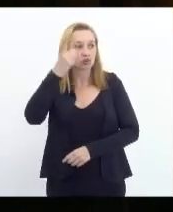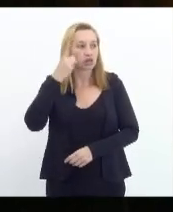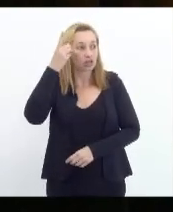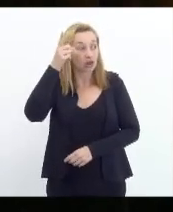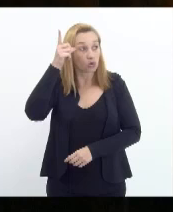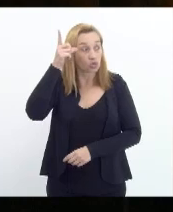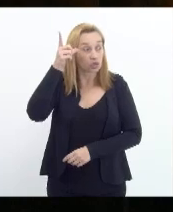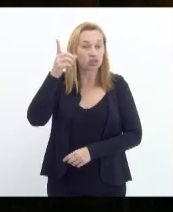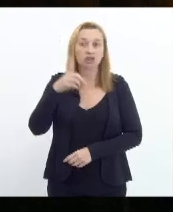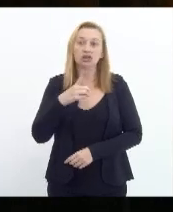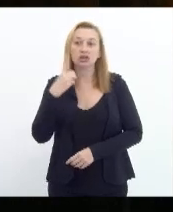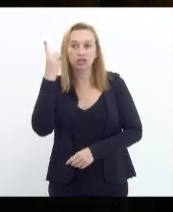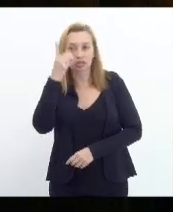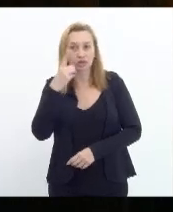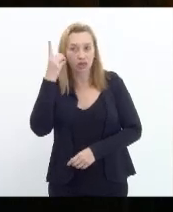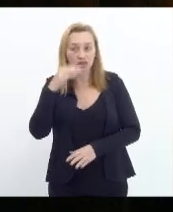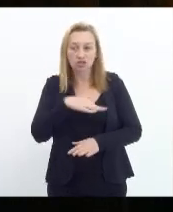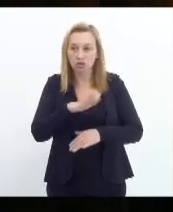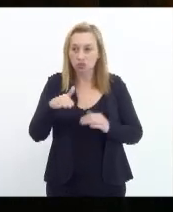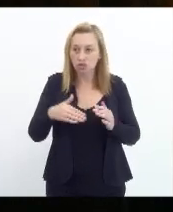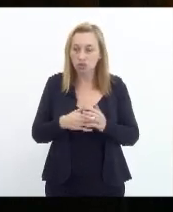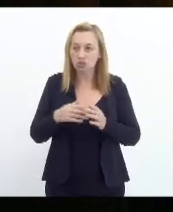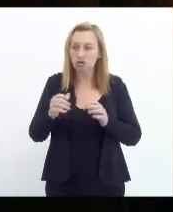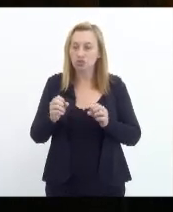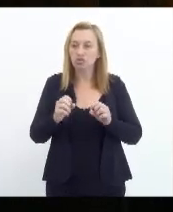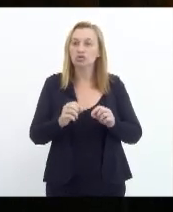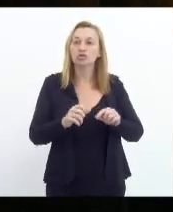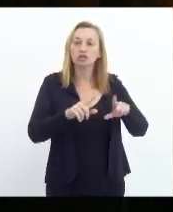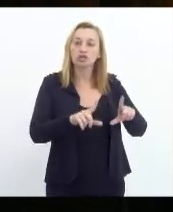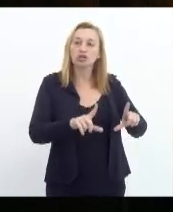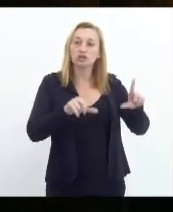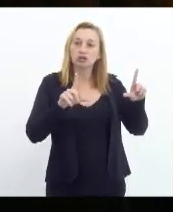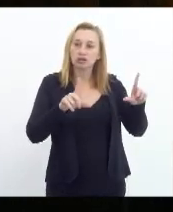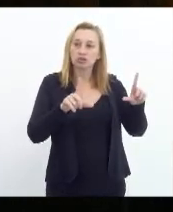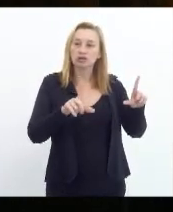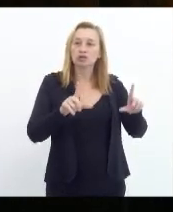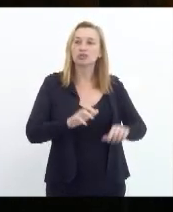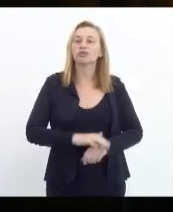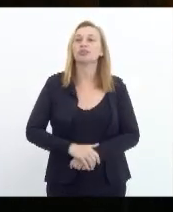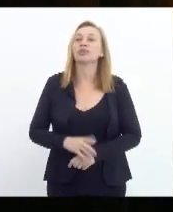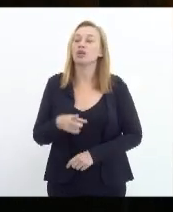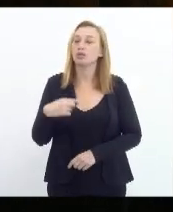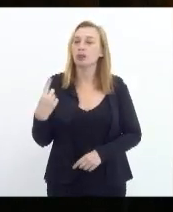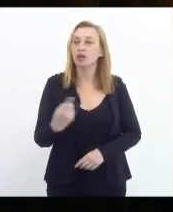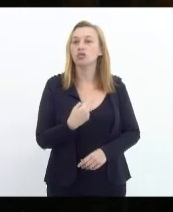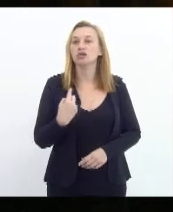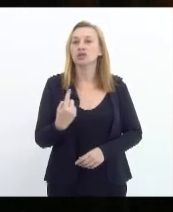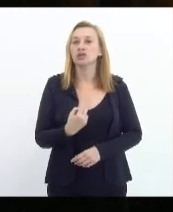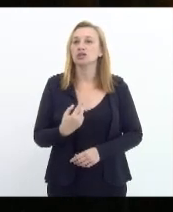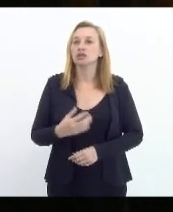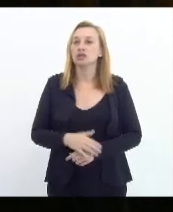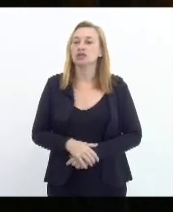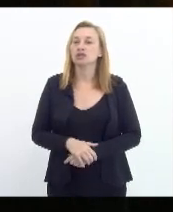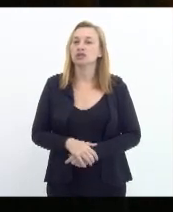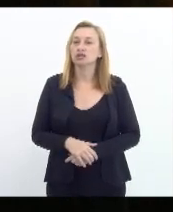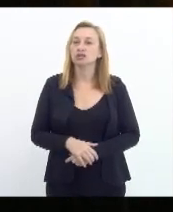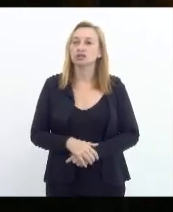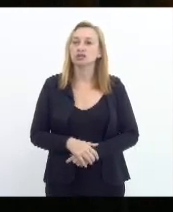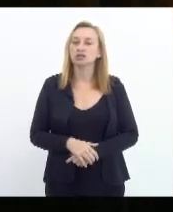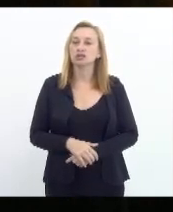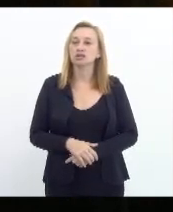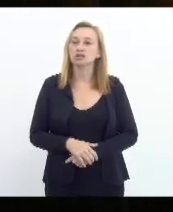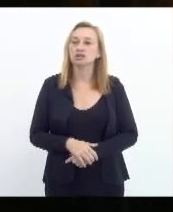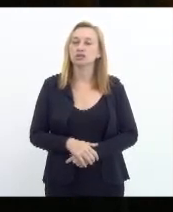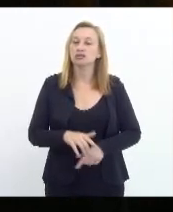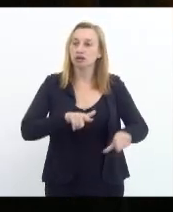Lucinha e deputadas e deputados que nos assistem que a nossa participação é ainda uma